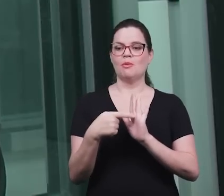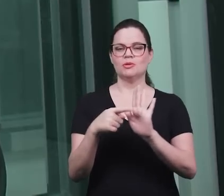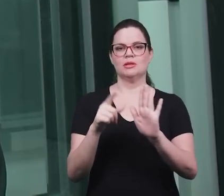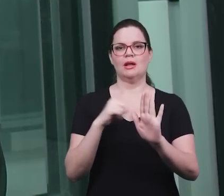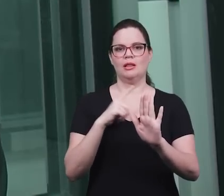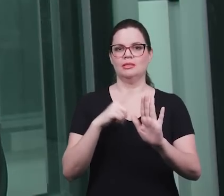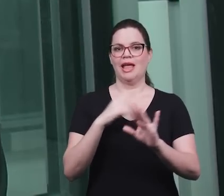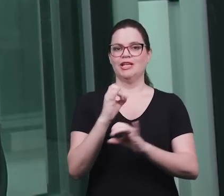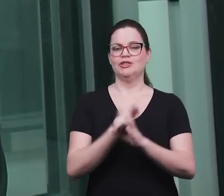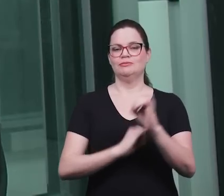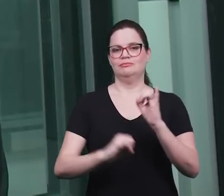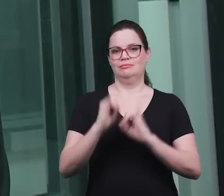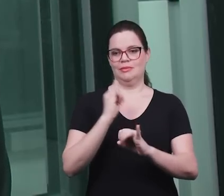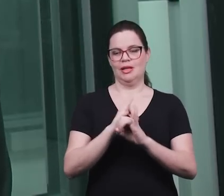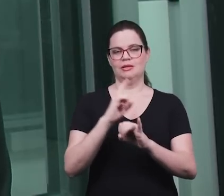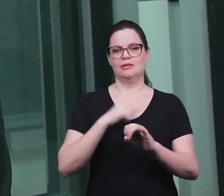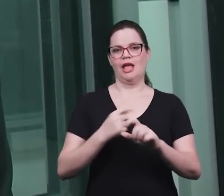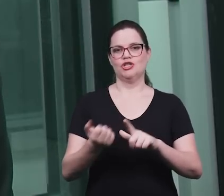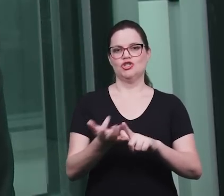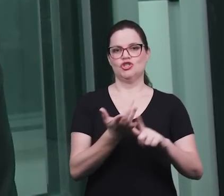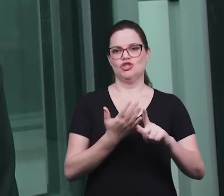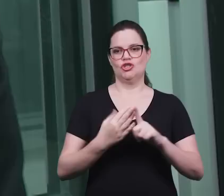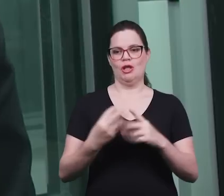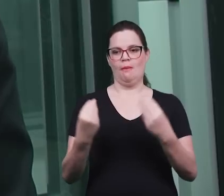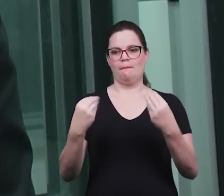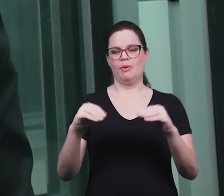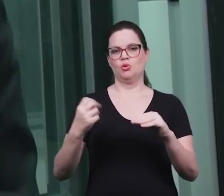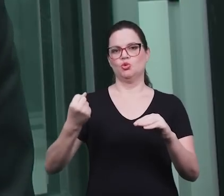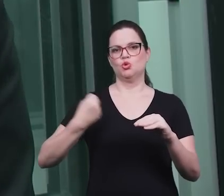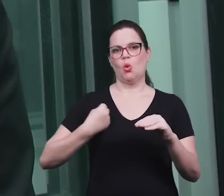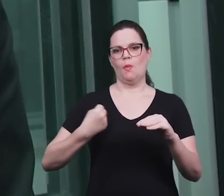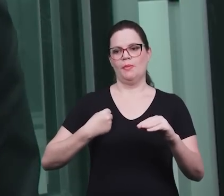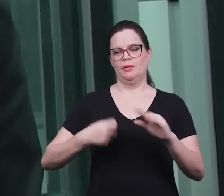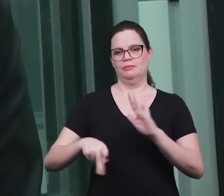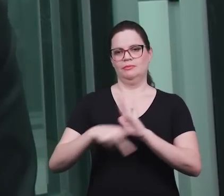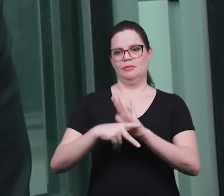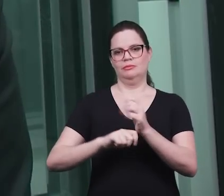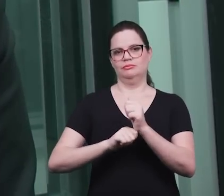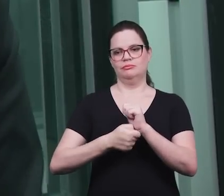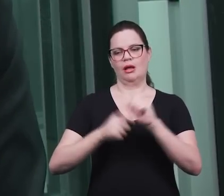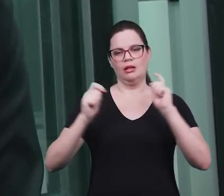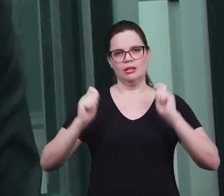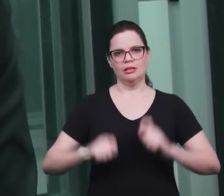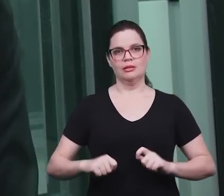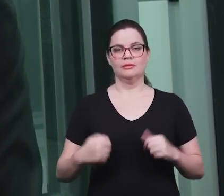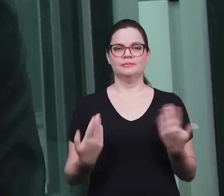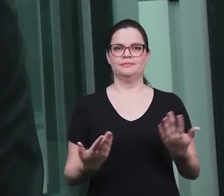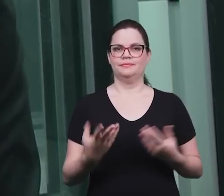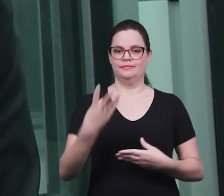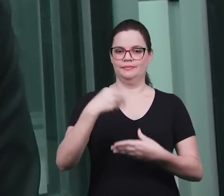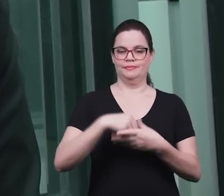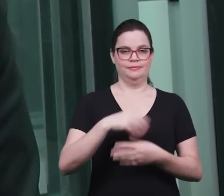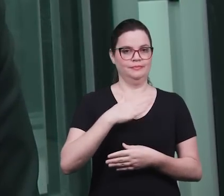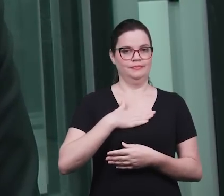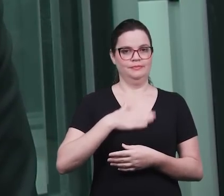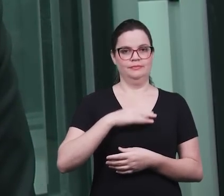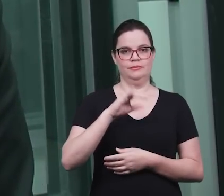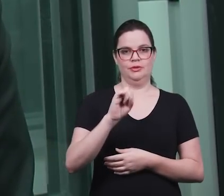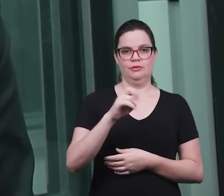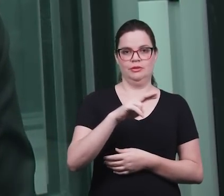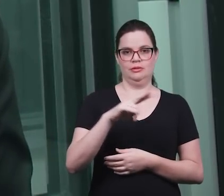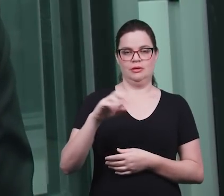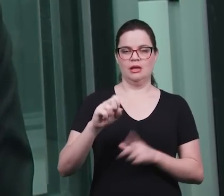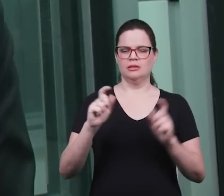digital, e enfim. Na parte previdenciária, na plataforma, lá no meu INSS, você